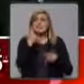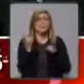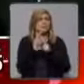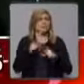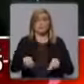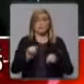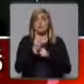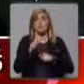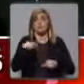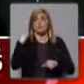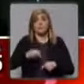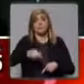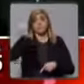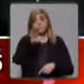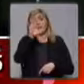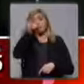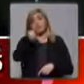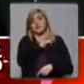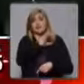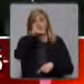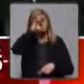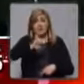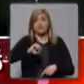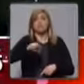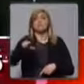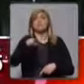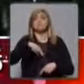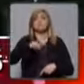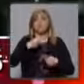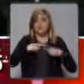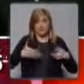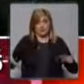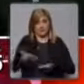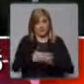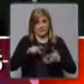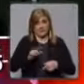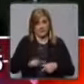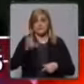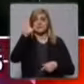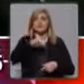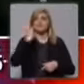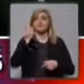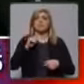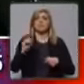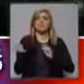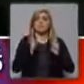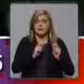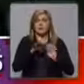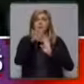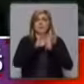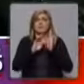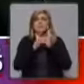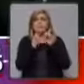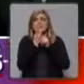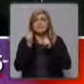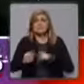porque amanhã os chefes de Estado e de Governo vão se reunir aqui, e se uma decisão houver, se um debate profundo a nível técnico sobre o programa, sobre a